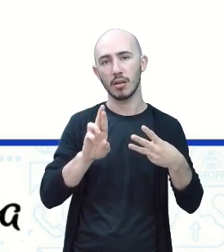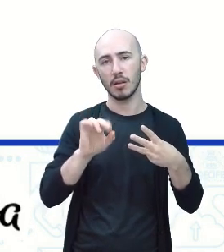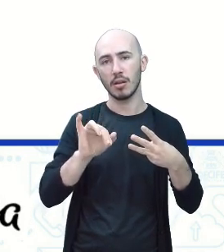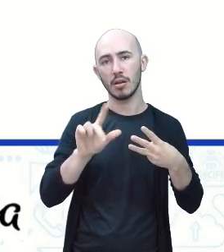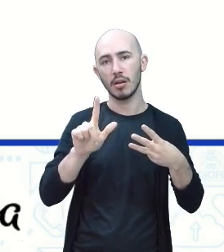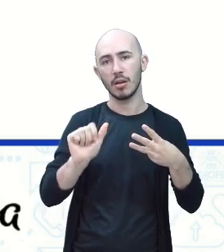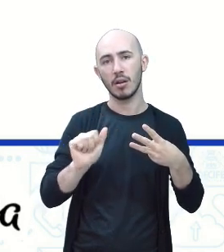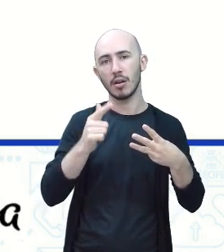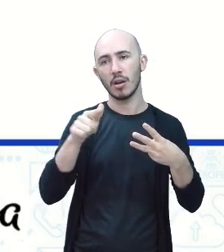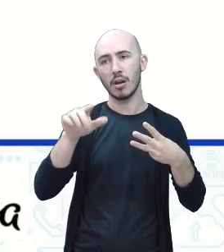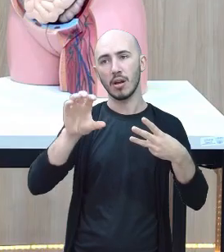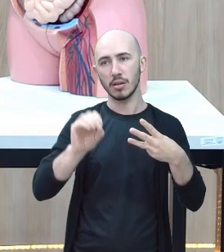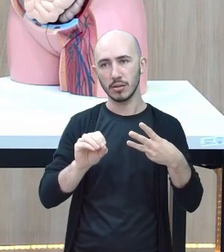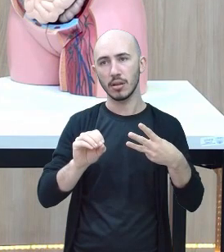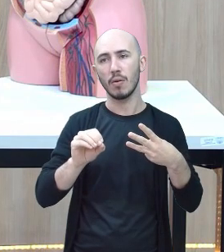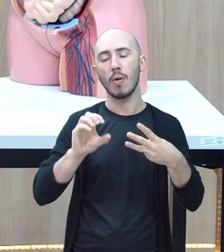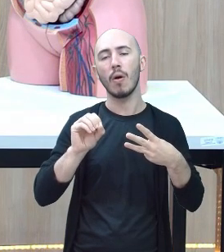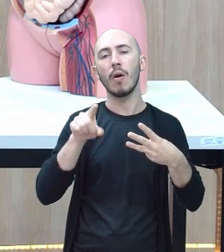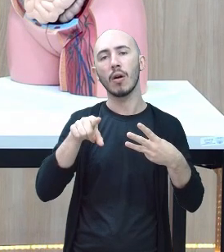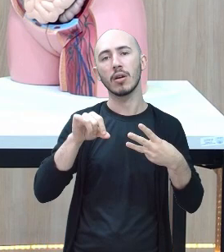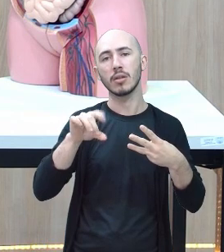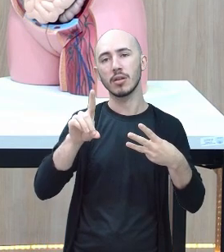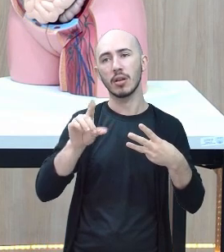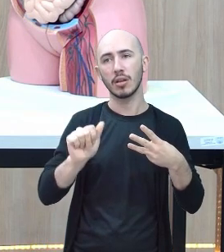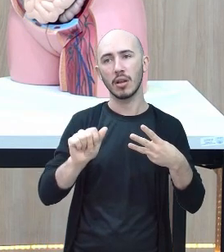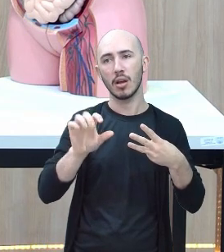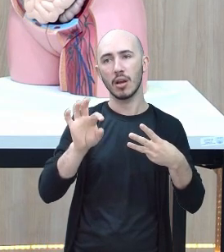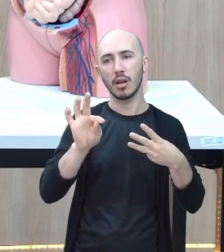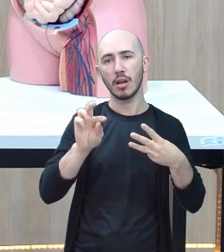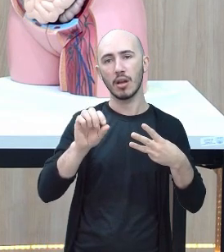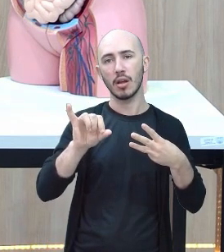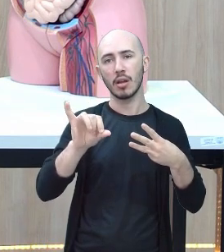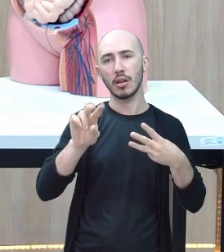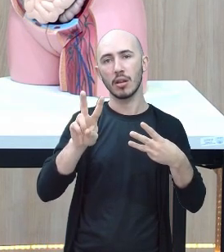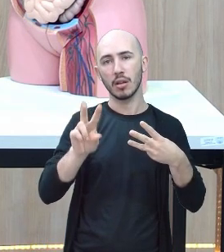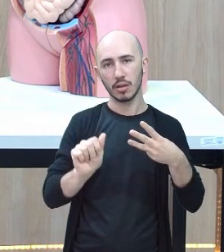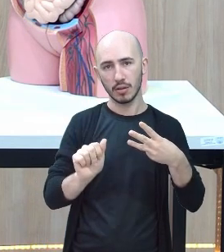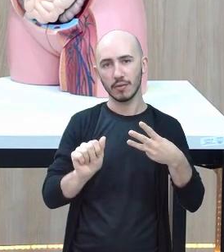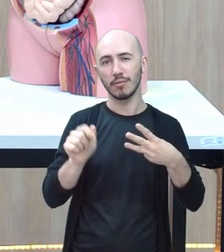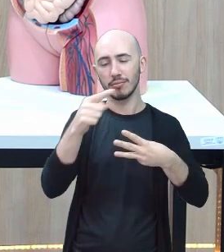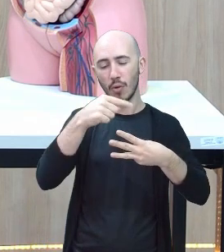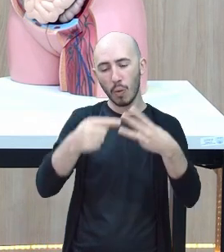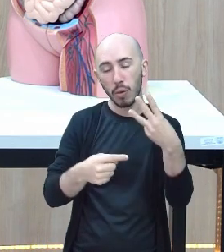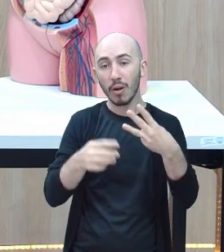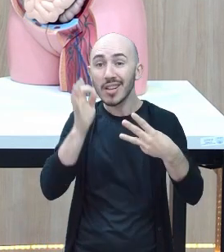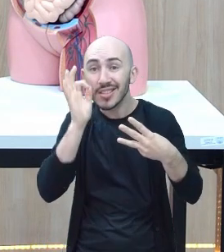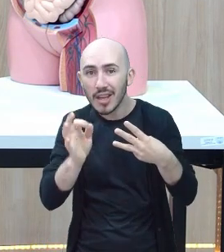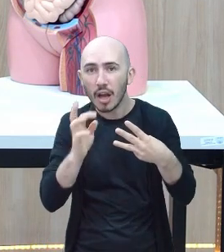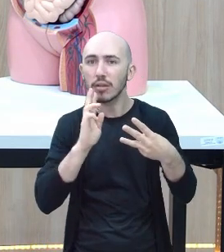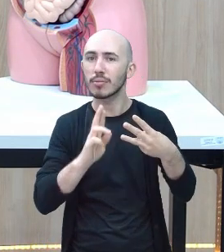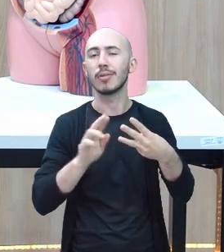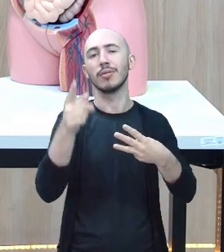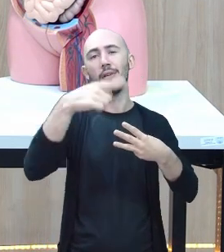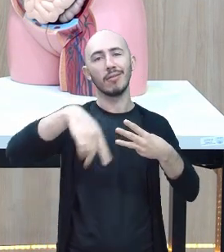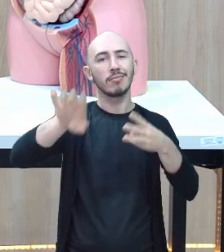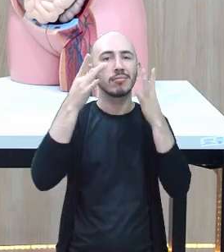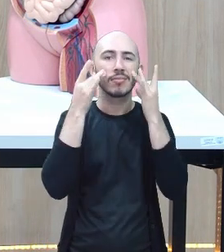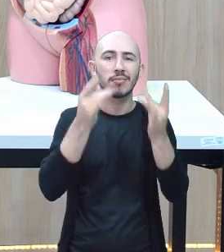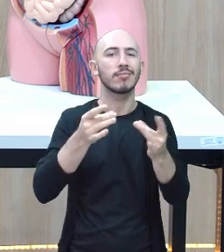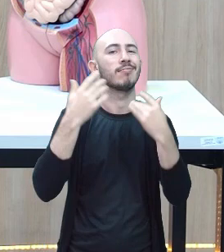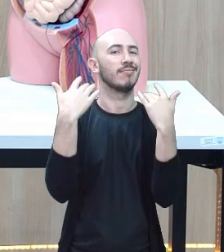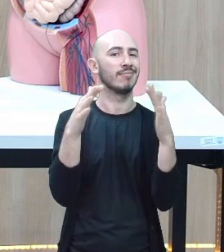botou essas 3 etapas, acertou. Quem ficou ligado na aula, acertou também, tá certo?